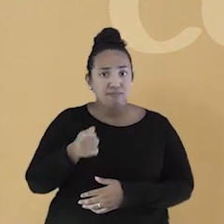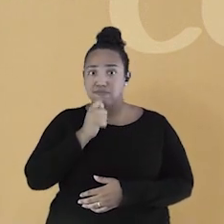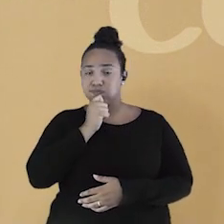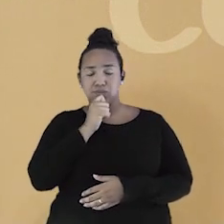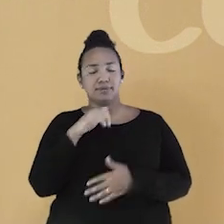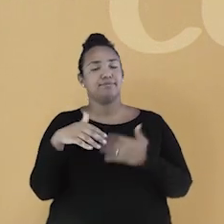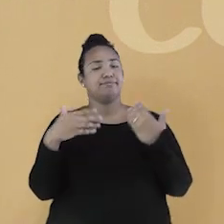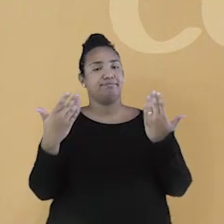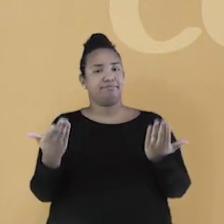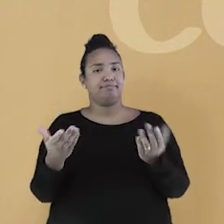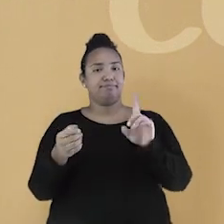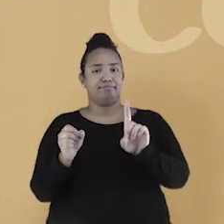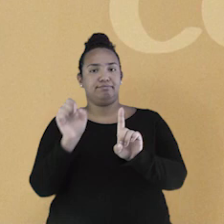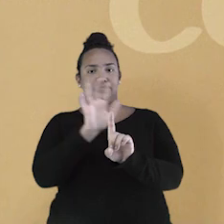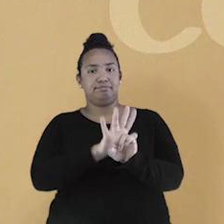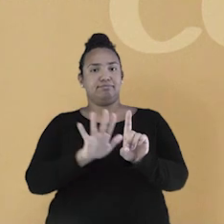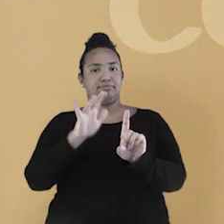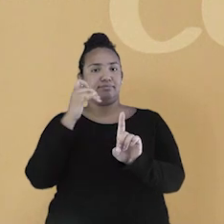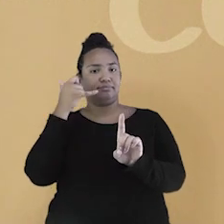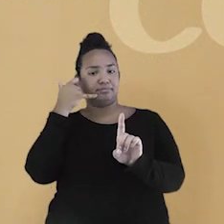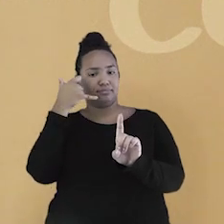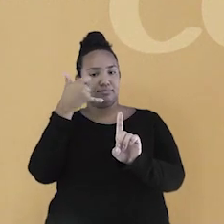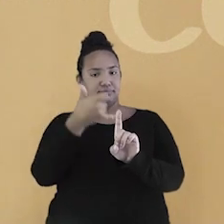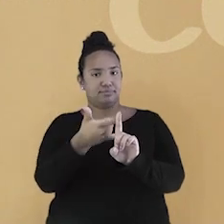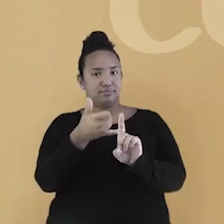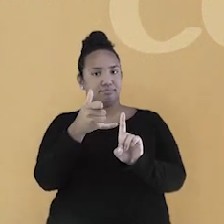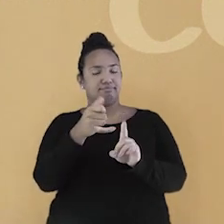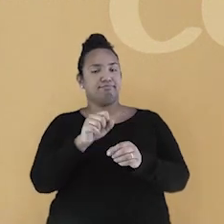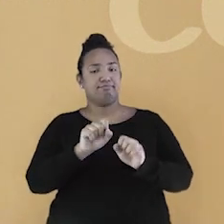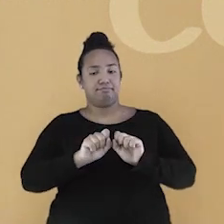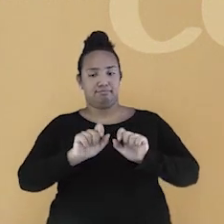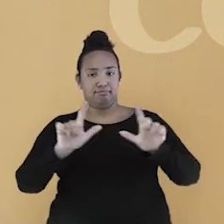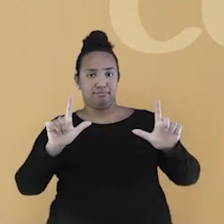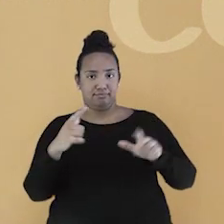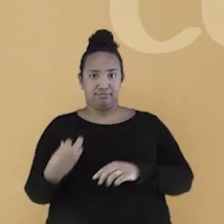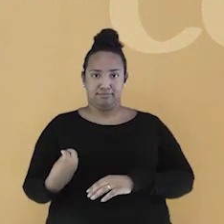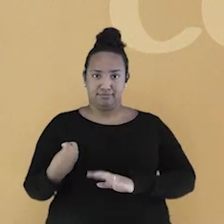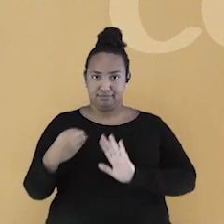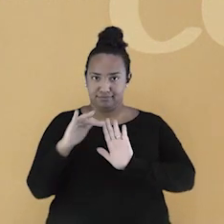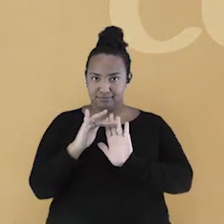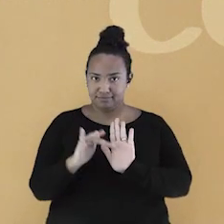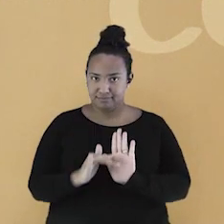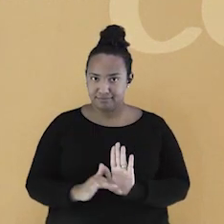aponte seu celular para o QR Code que aparece na sua tela e marque a sua presença.